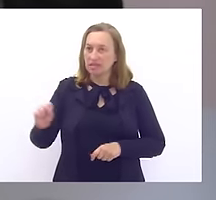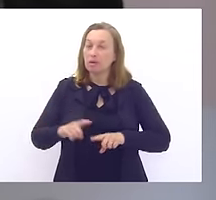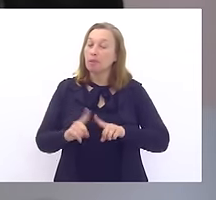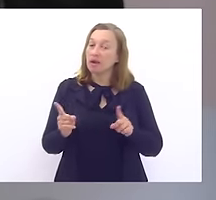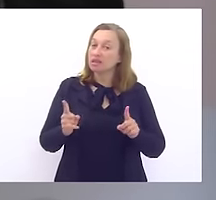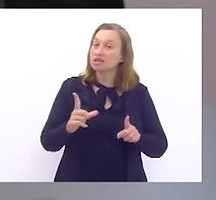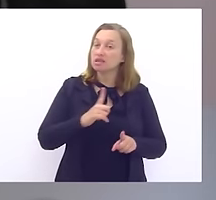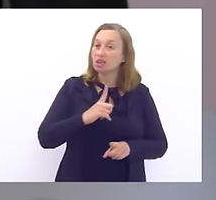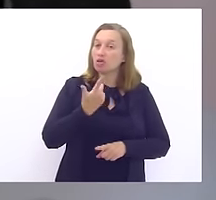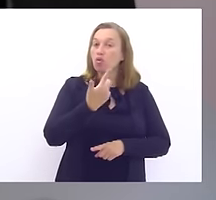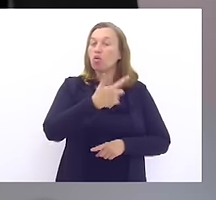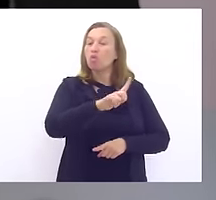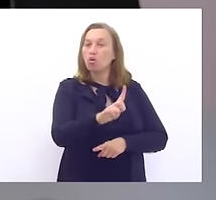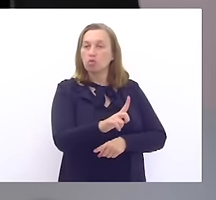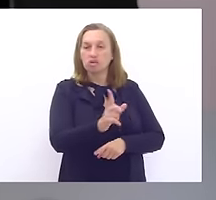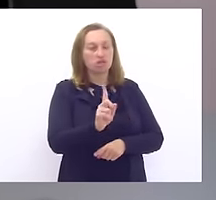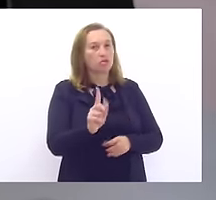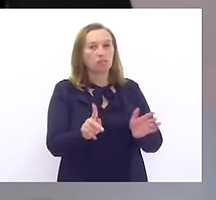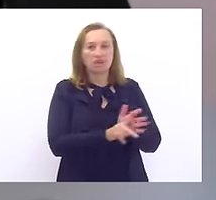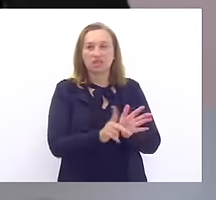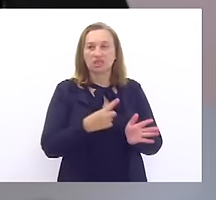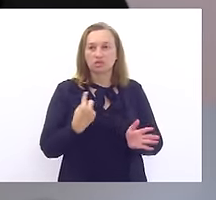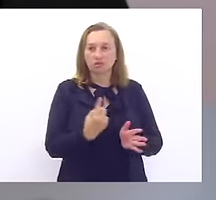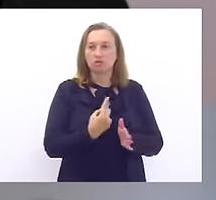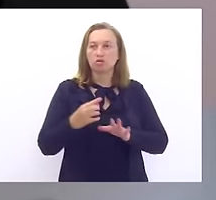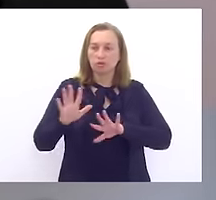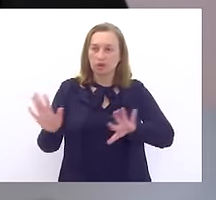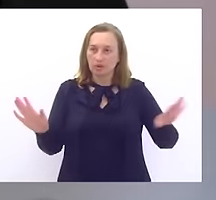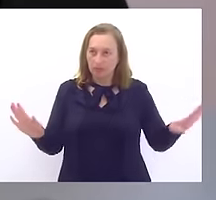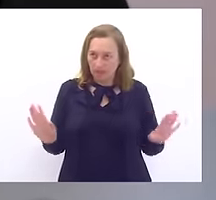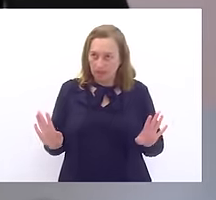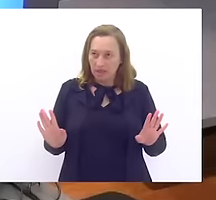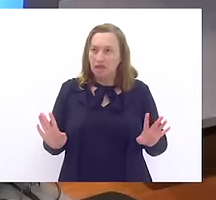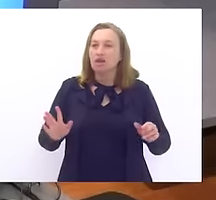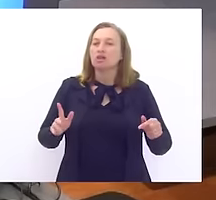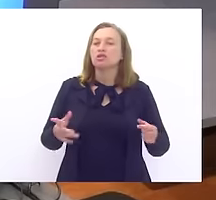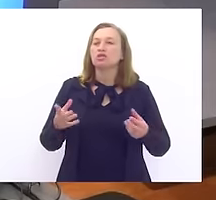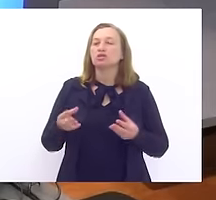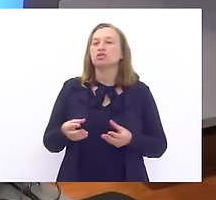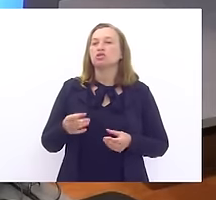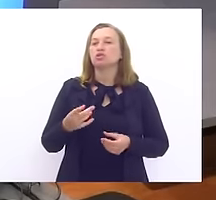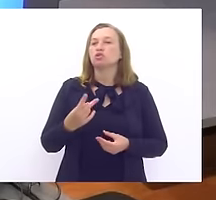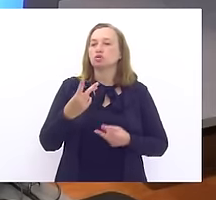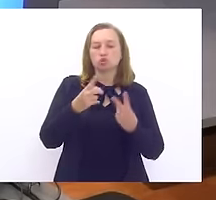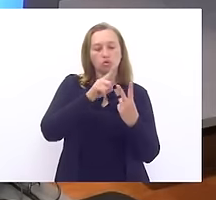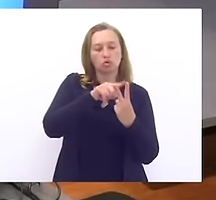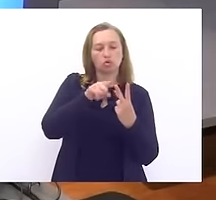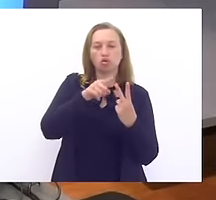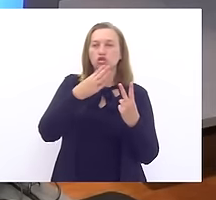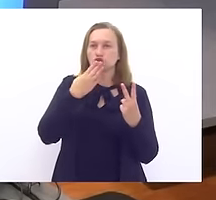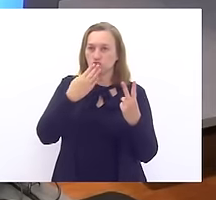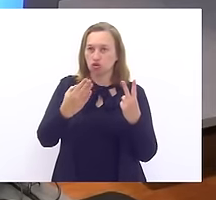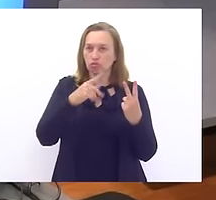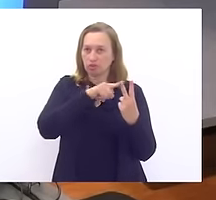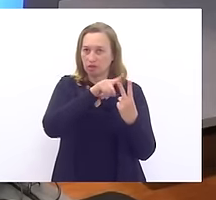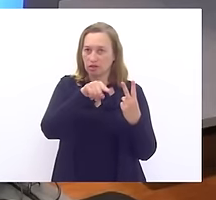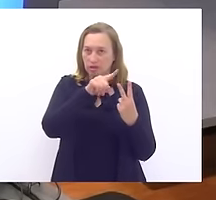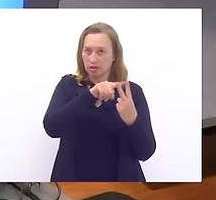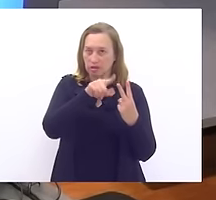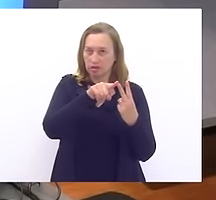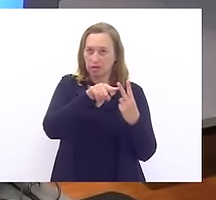Tem uma parte que não é Nossa competência discordar primeiro são dois tipos distintos né dos caminhar uma coisa e